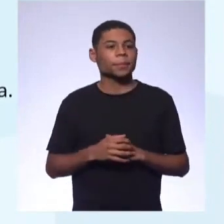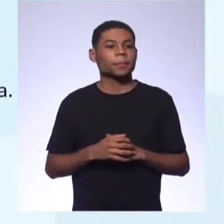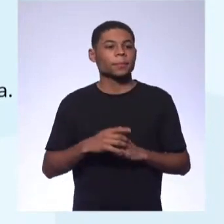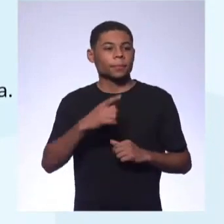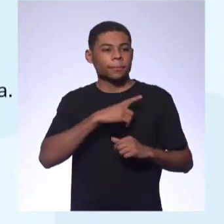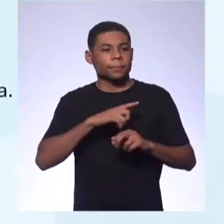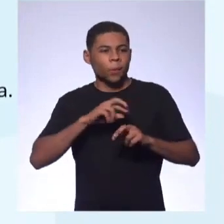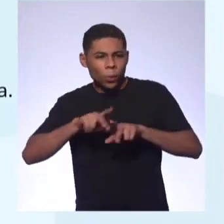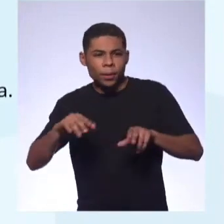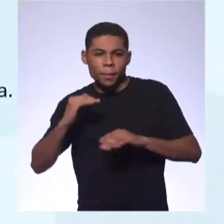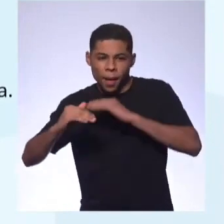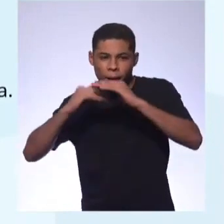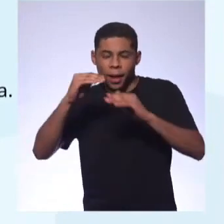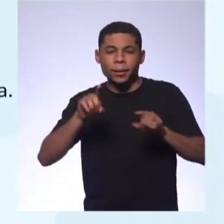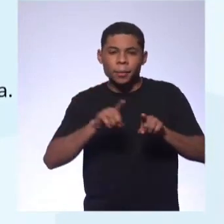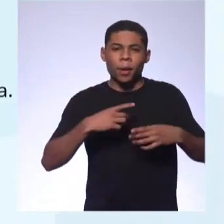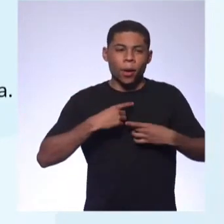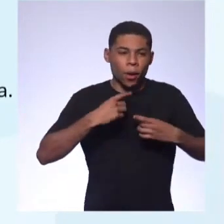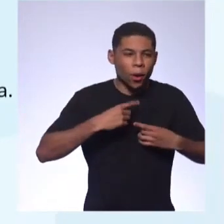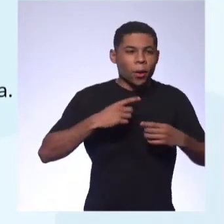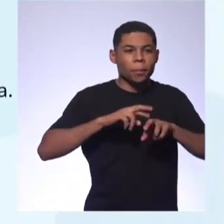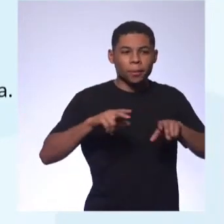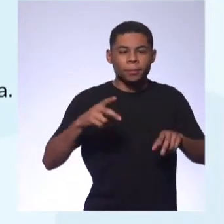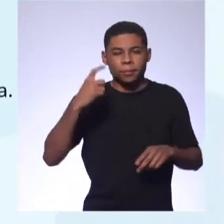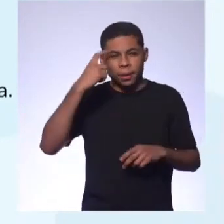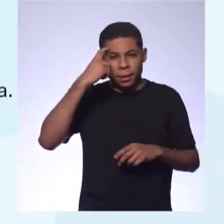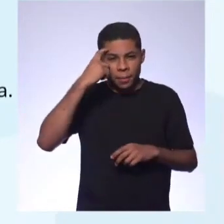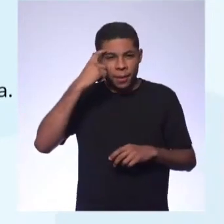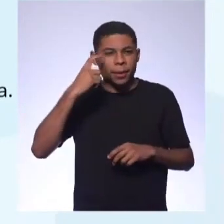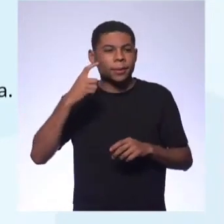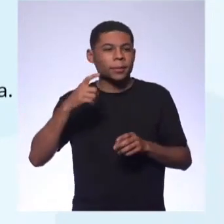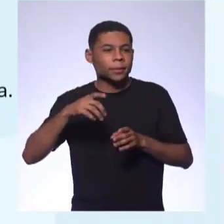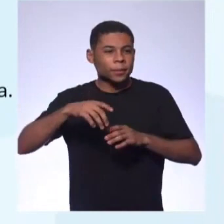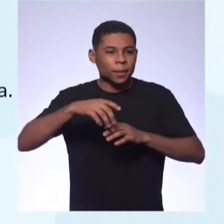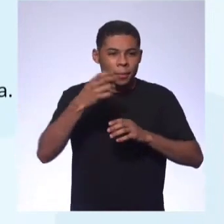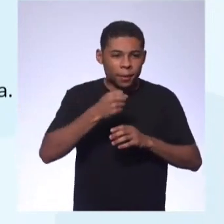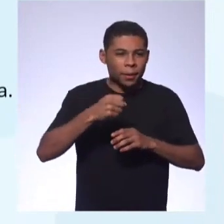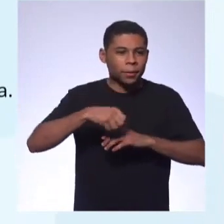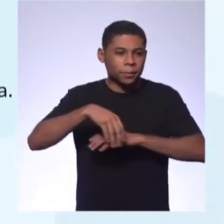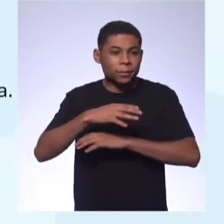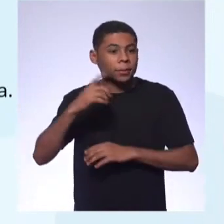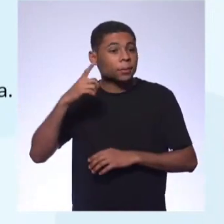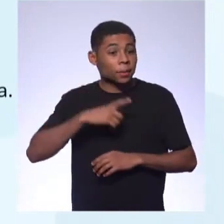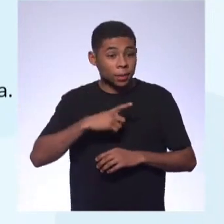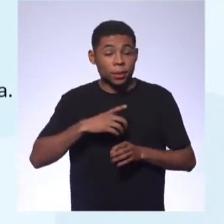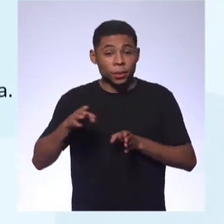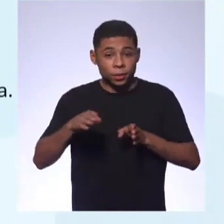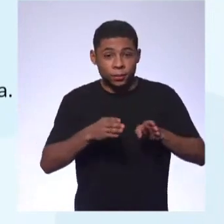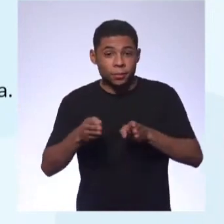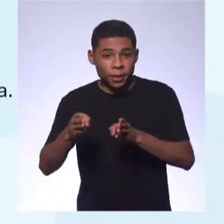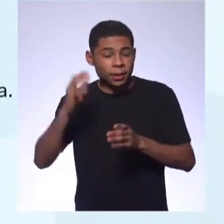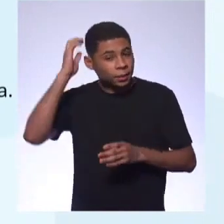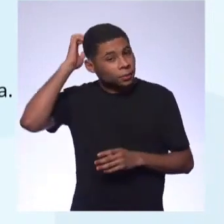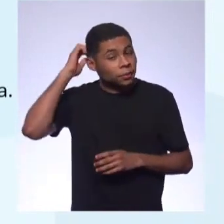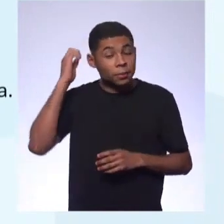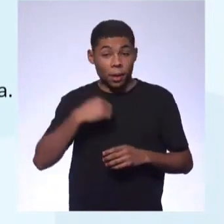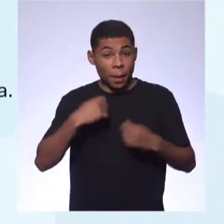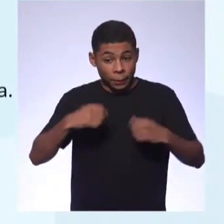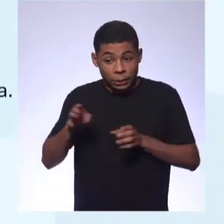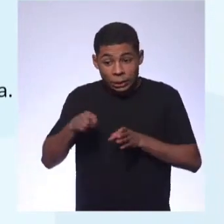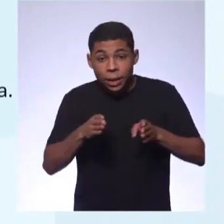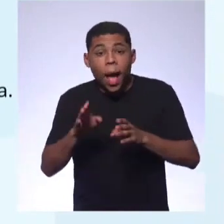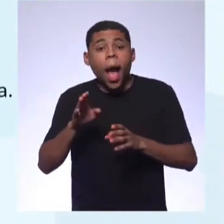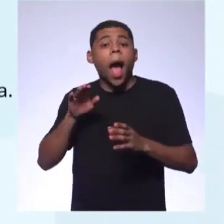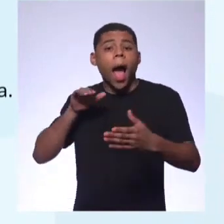rua cinzenta. Melancolias, mercadorias espreitam-me. Devo seguir até o